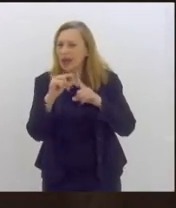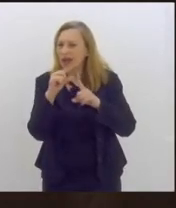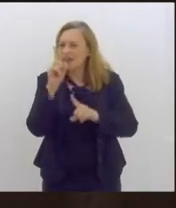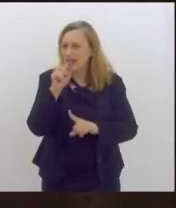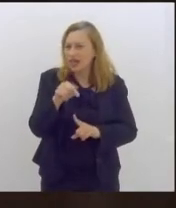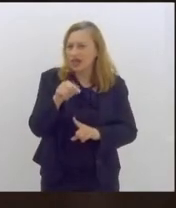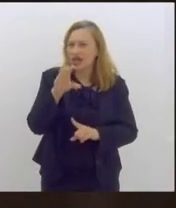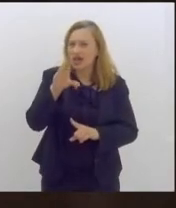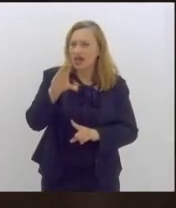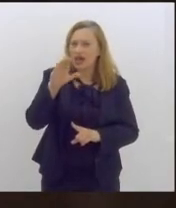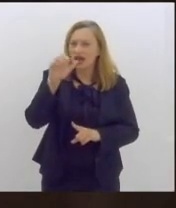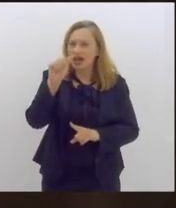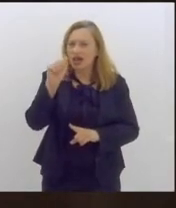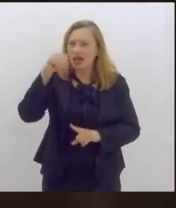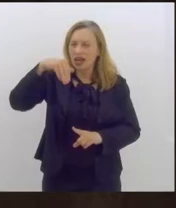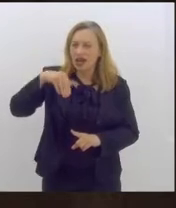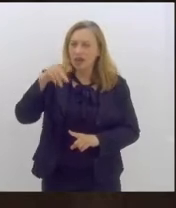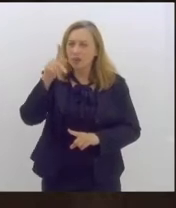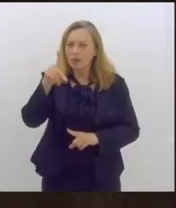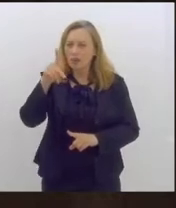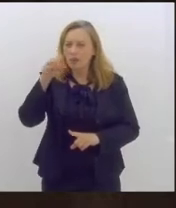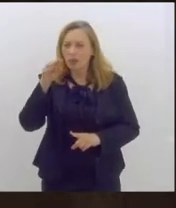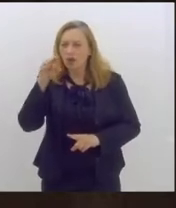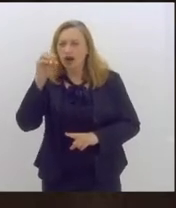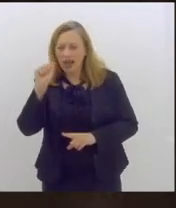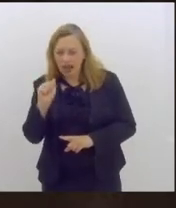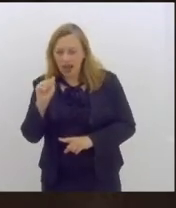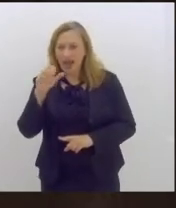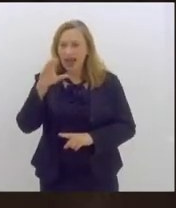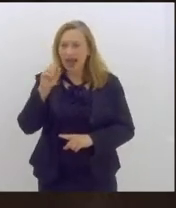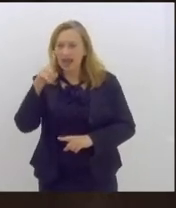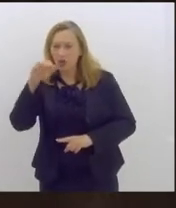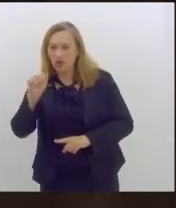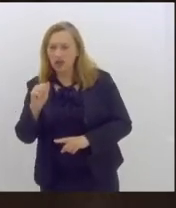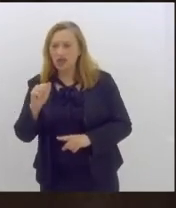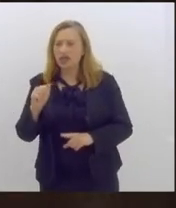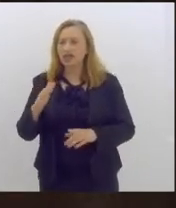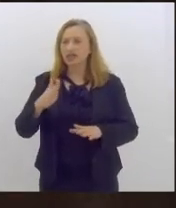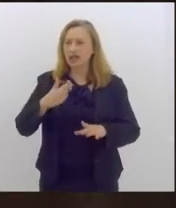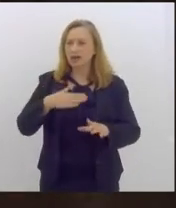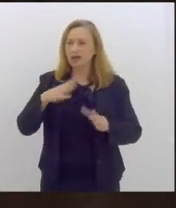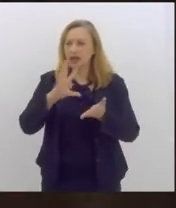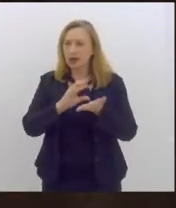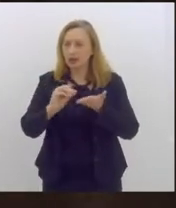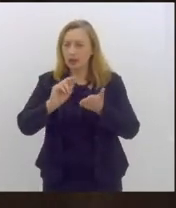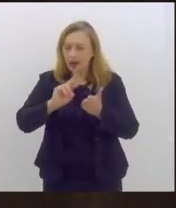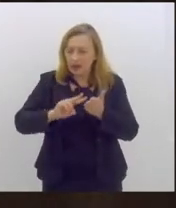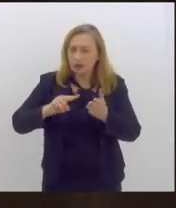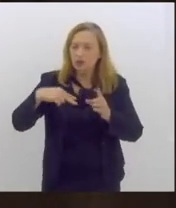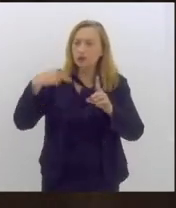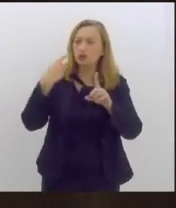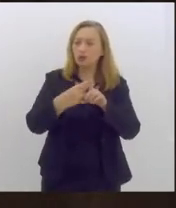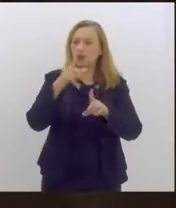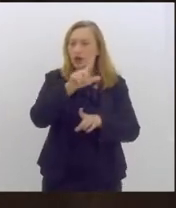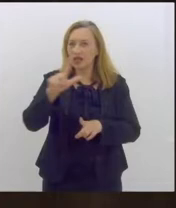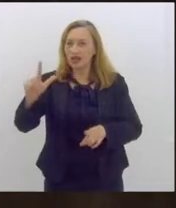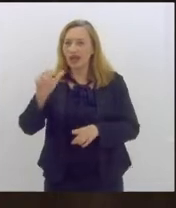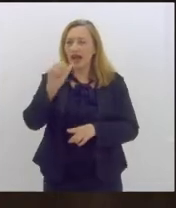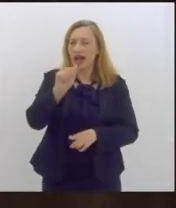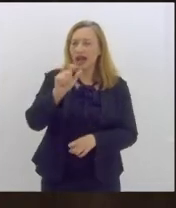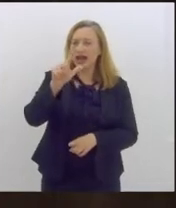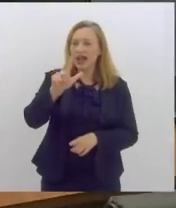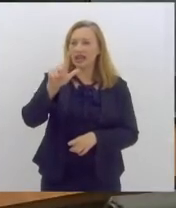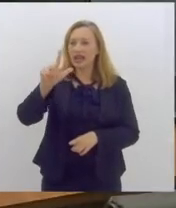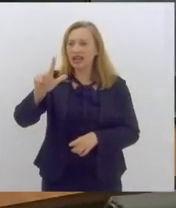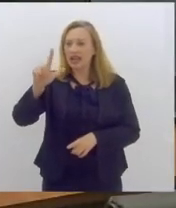é canbucar Aleluia na minha porta dobrou ele ficou Aleluia a